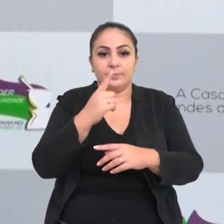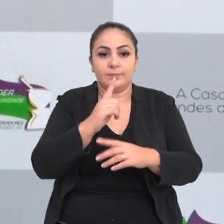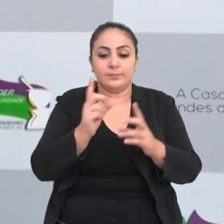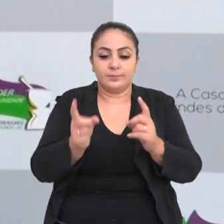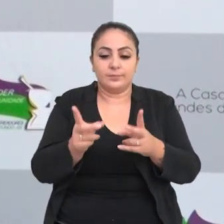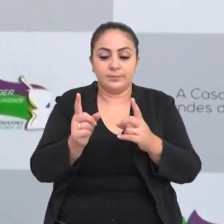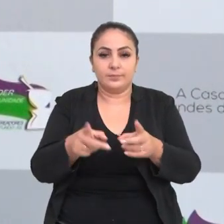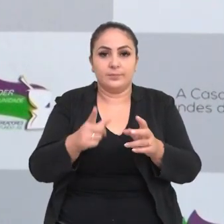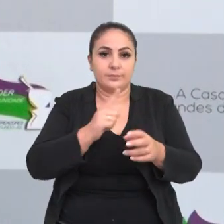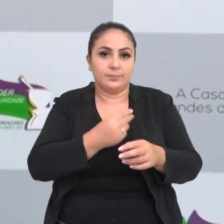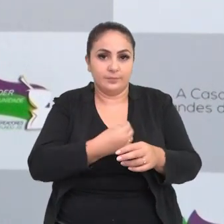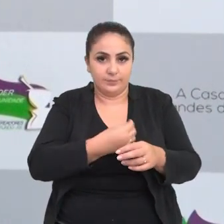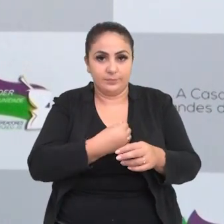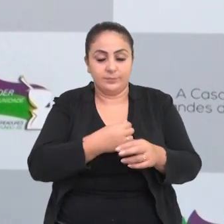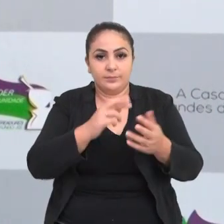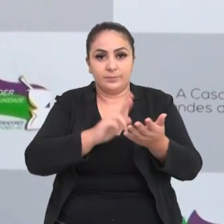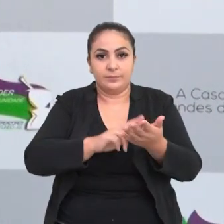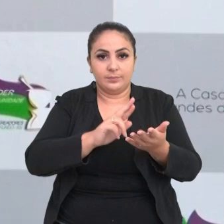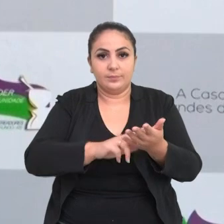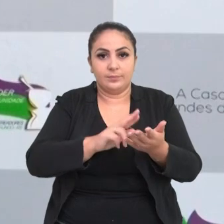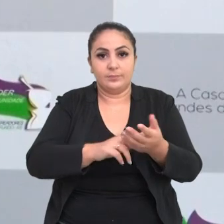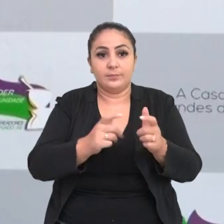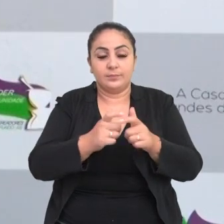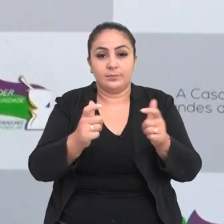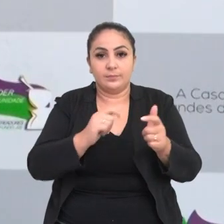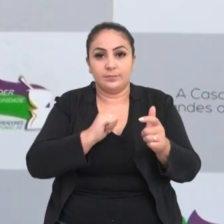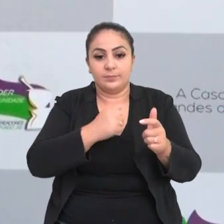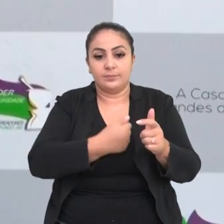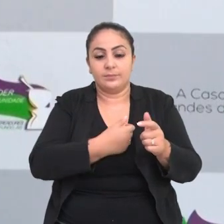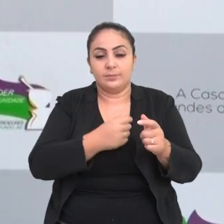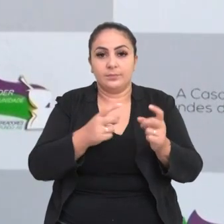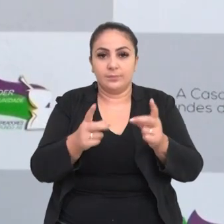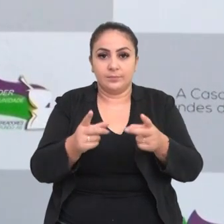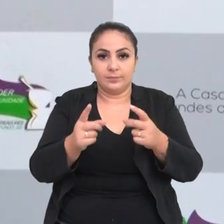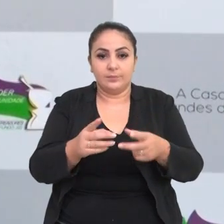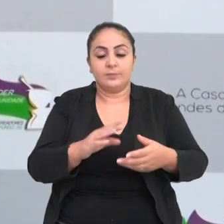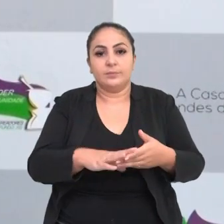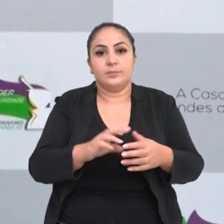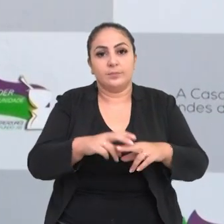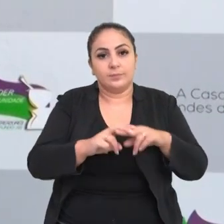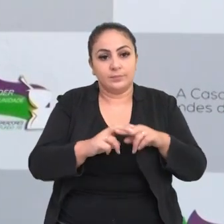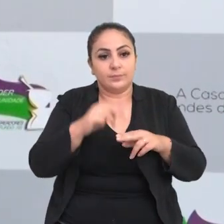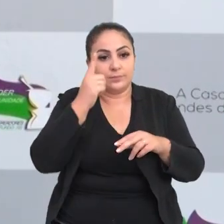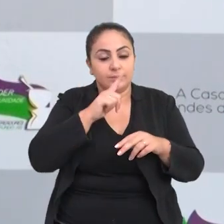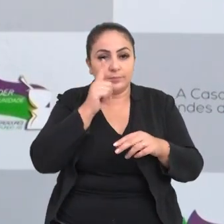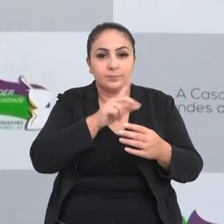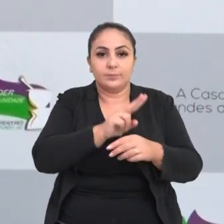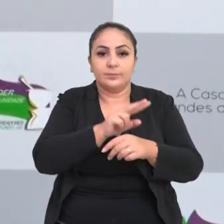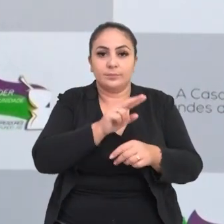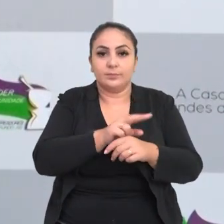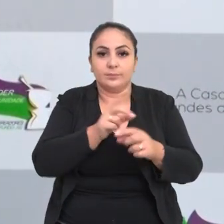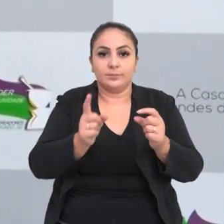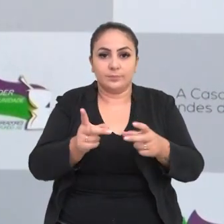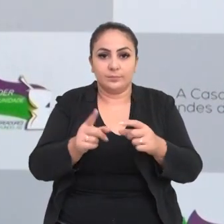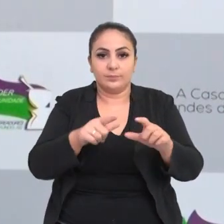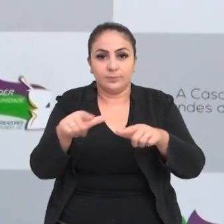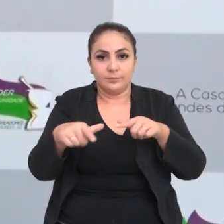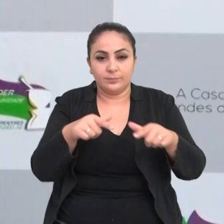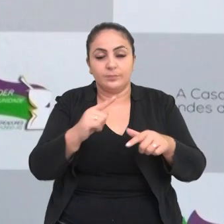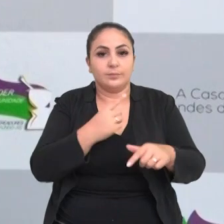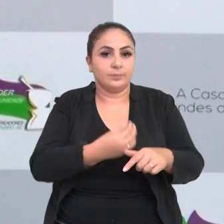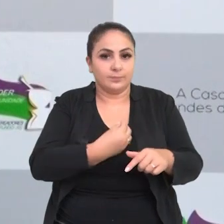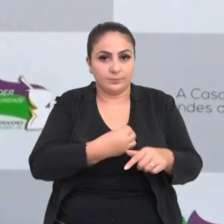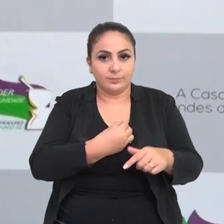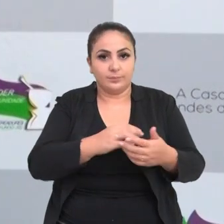onde o comércio registra um número maior, um volume maior de vendas, e então para preservar o comércio local,